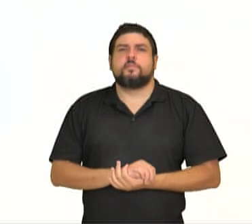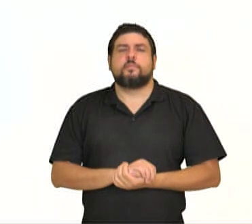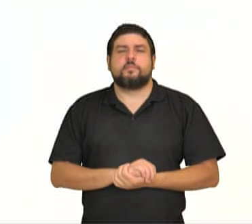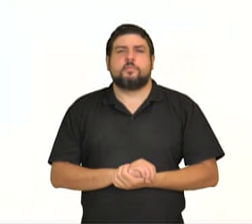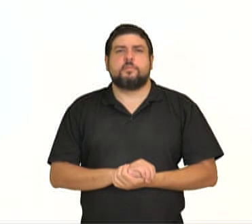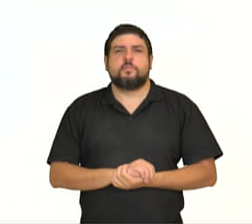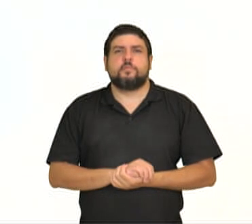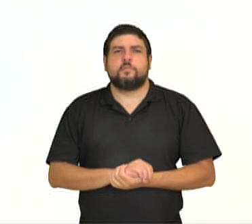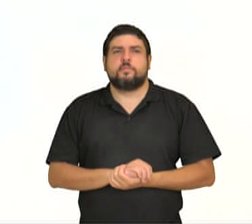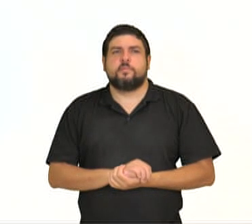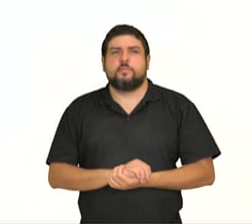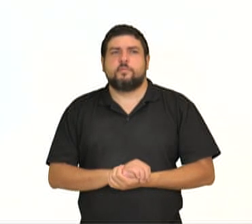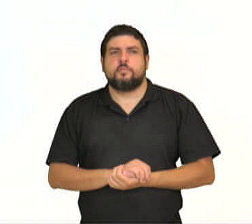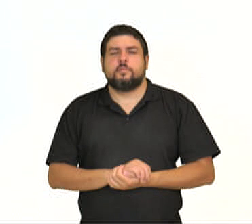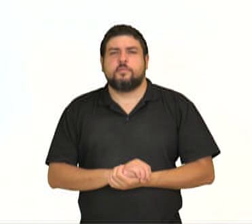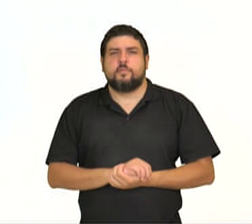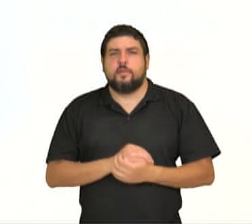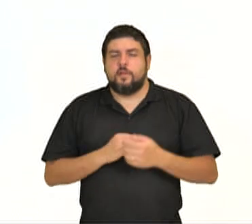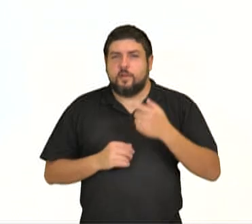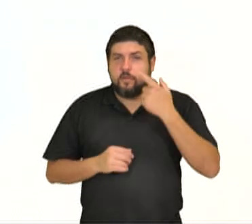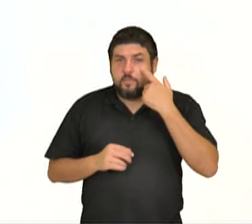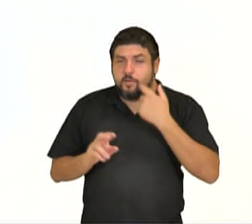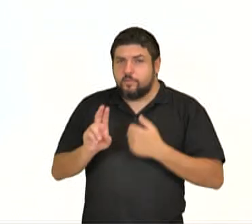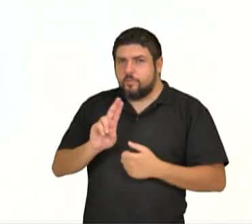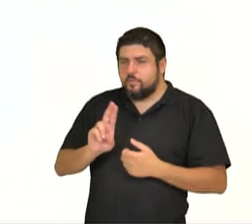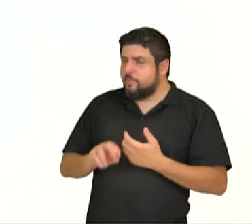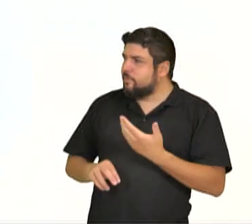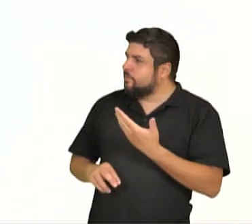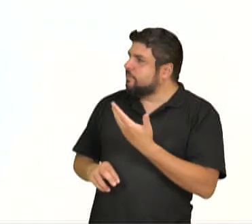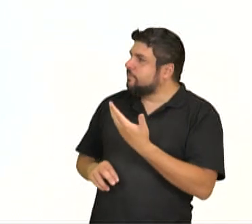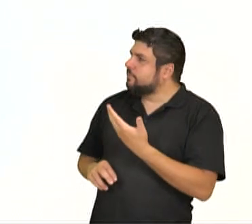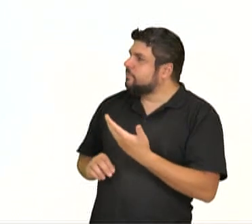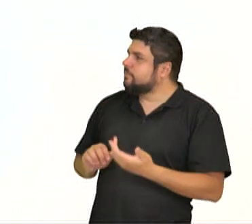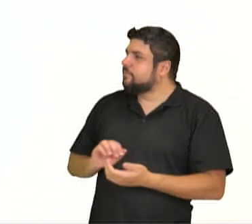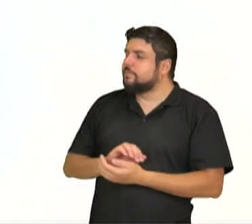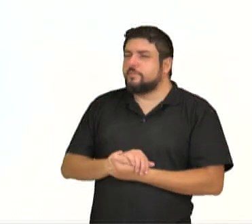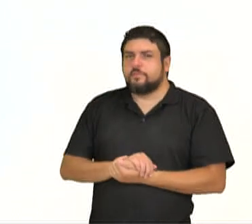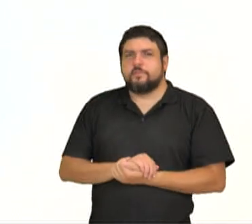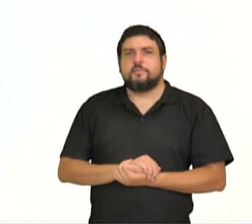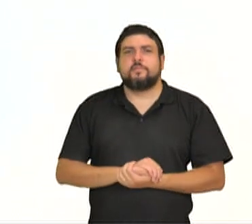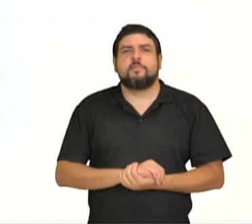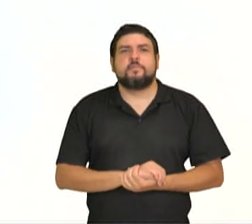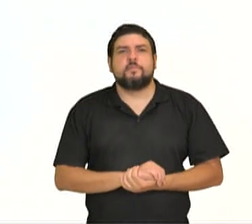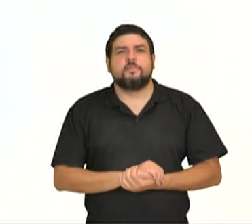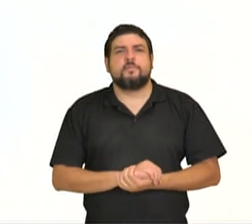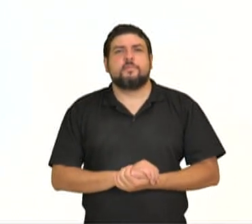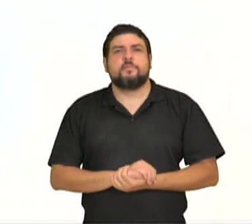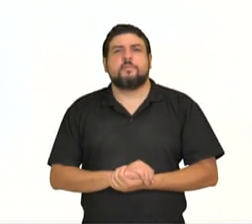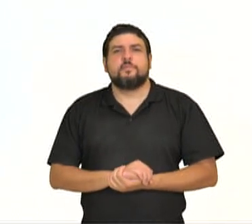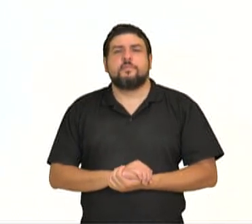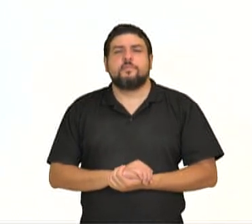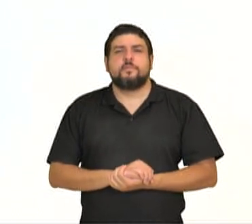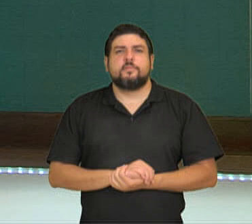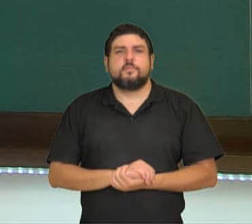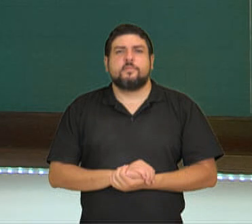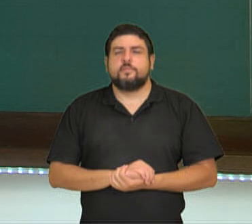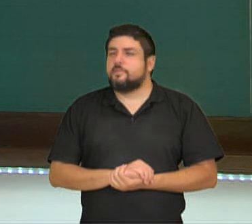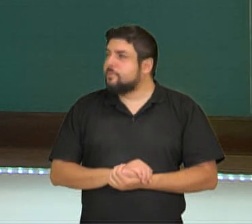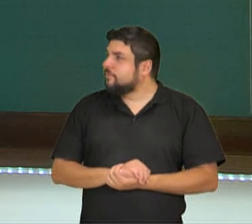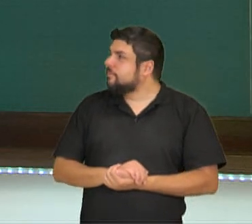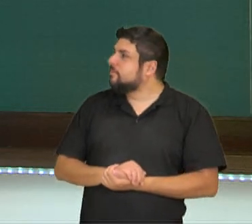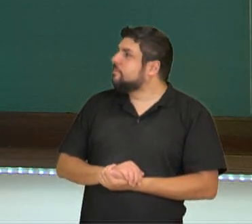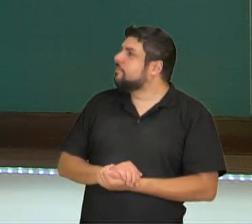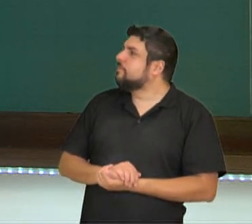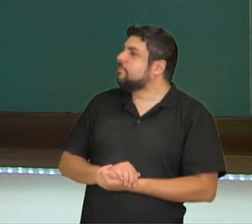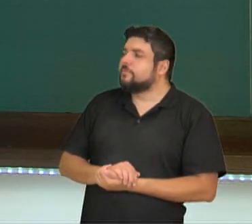nós temos a verga, o arame, a cabaça, a baqueta, o cachixi e o dobrão ou